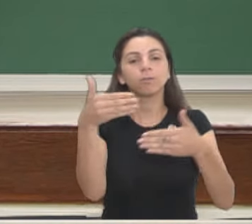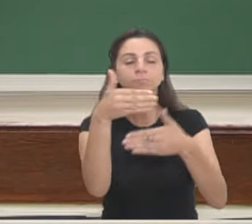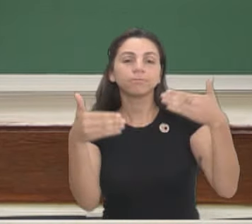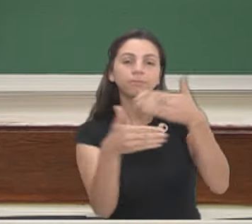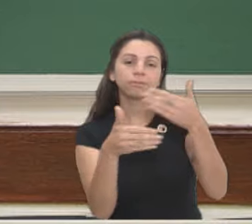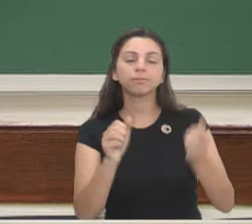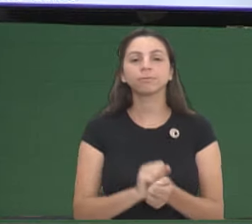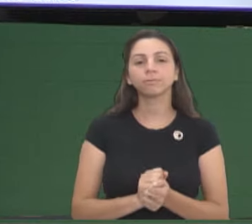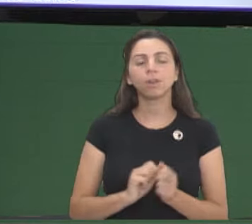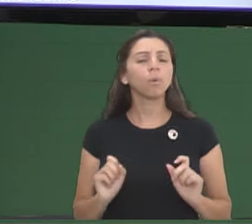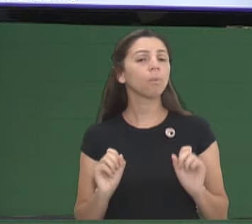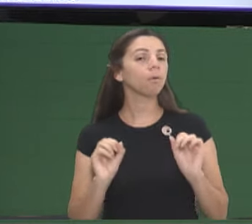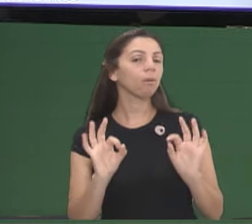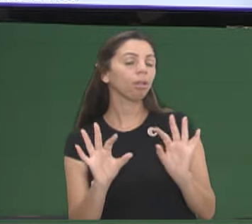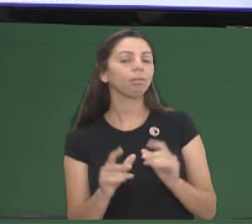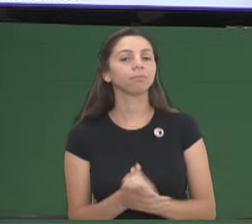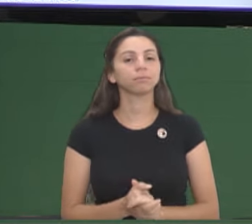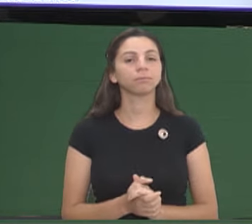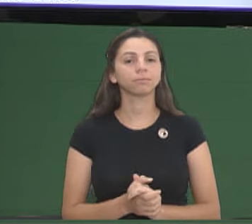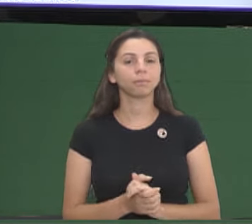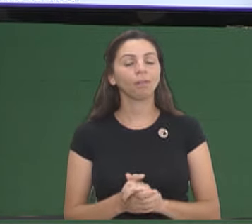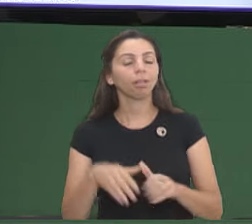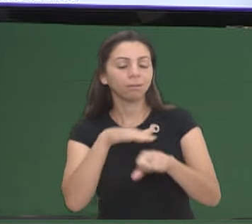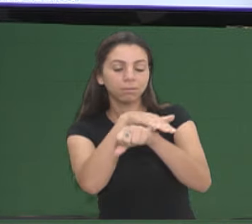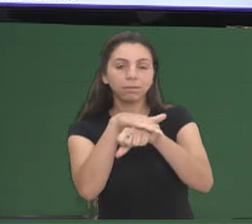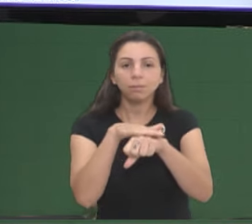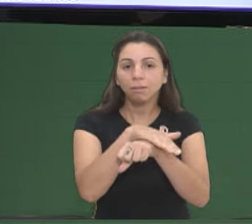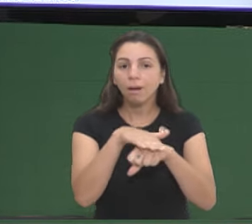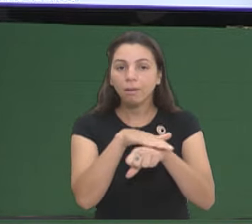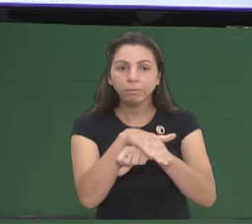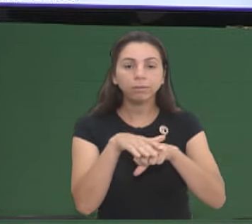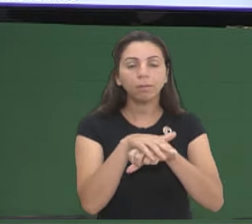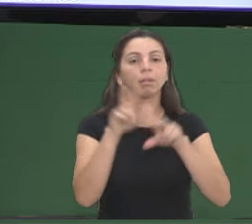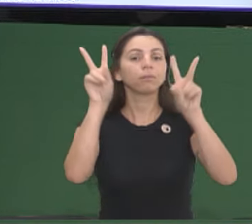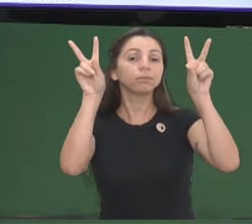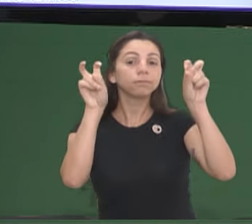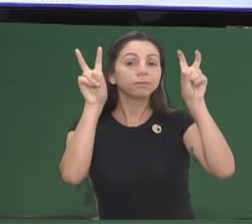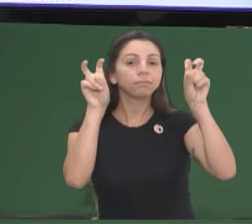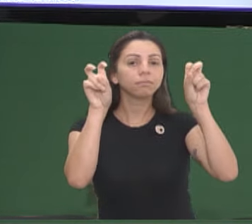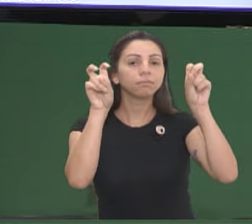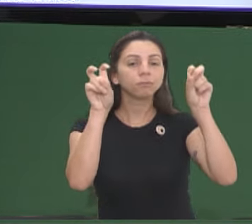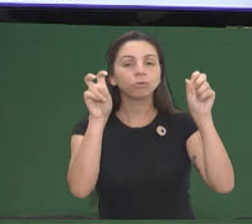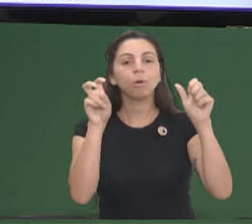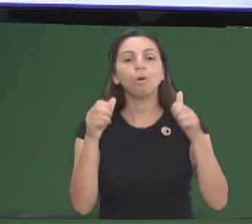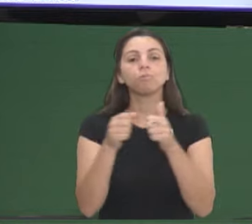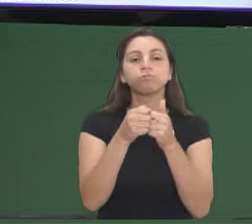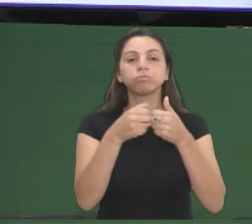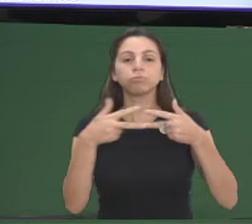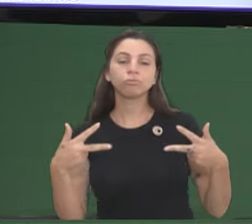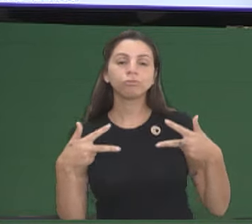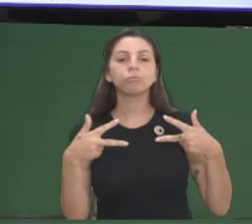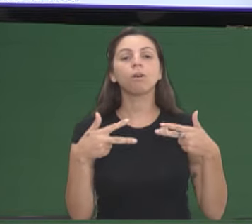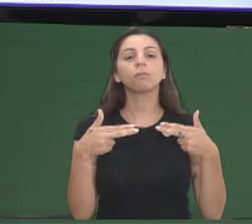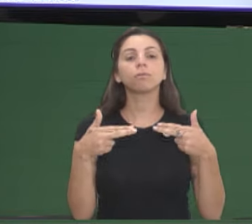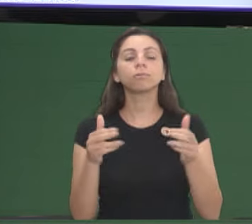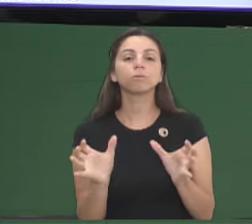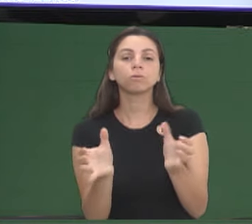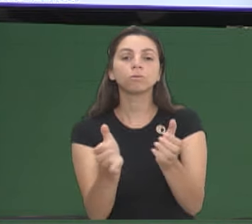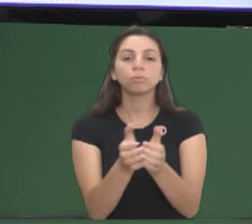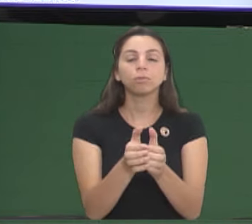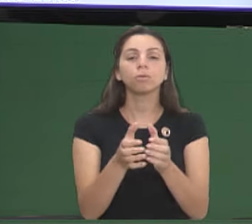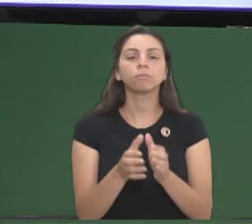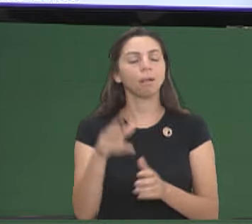Muito bem, pessoal, nós estamos conversando muito sobre esse assunto, sobre a questão dos jogos cooperativos. Lembrem-se do que a